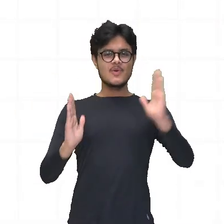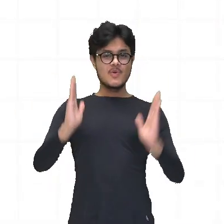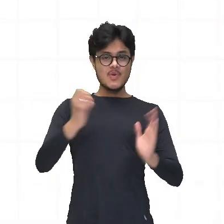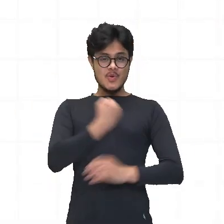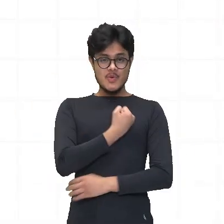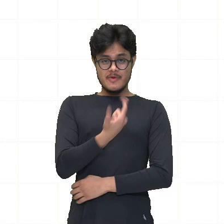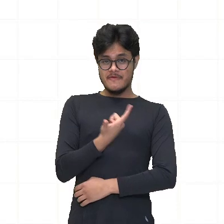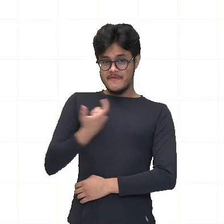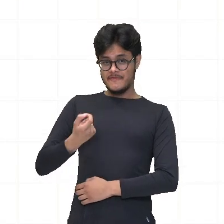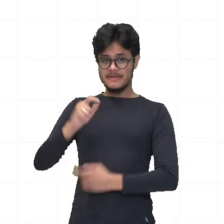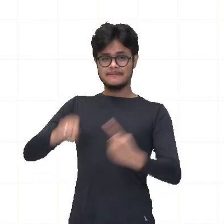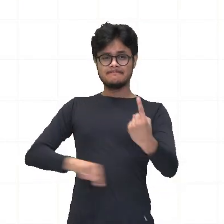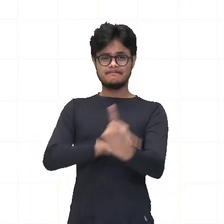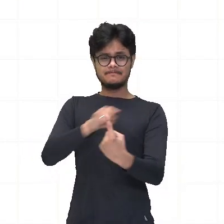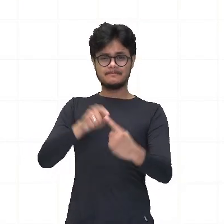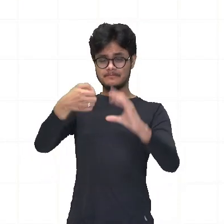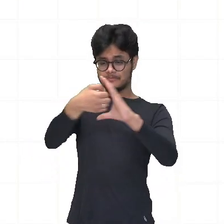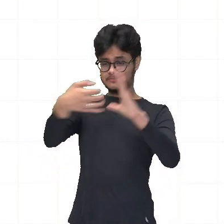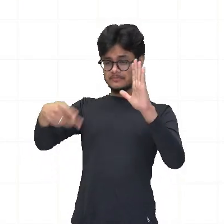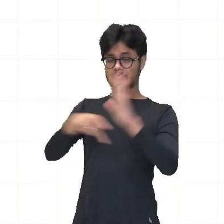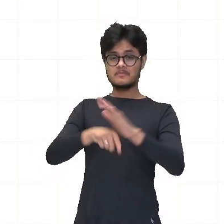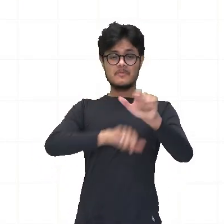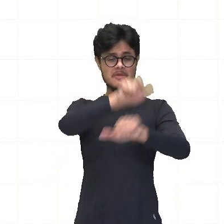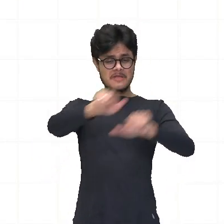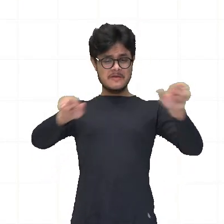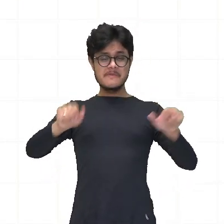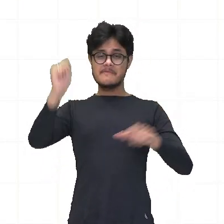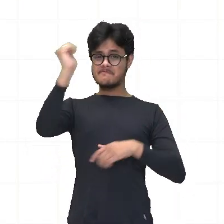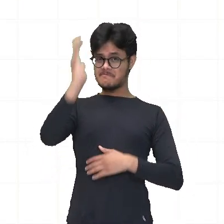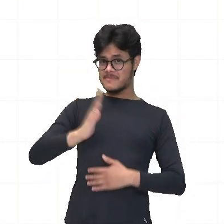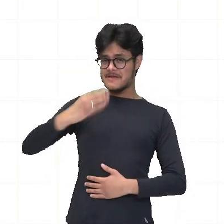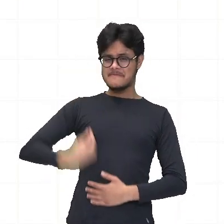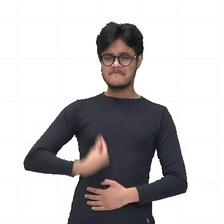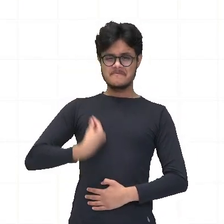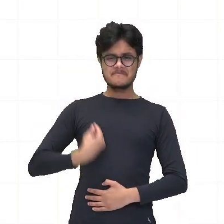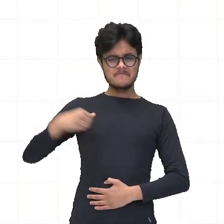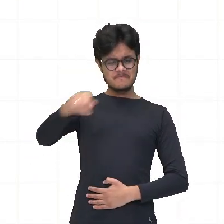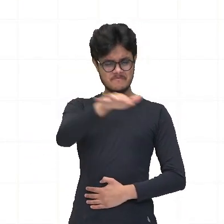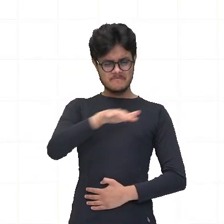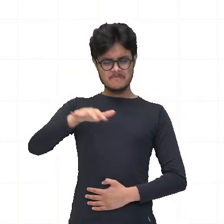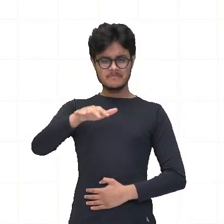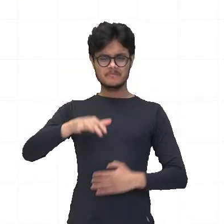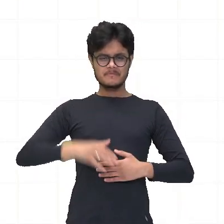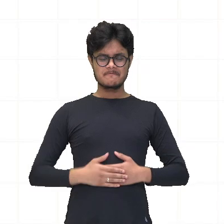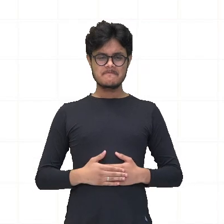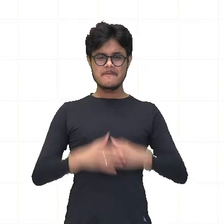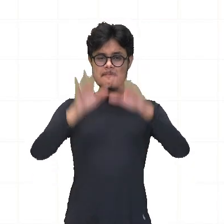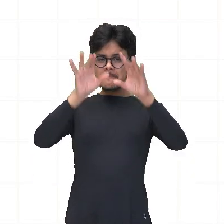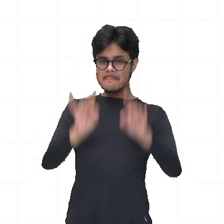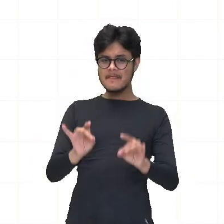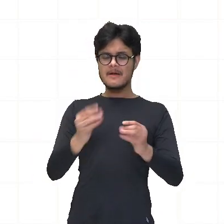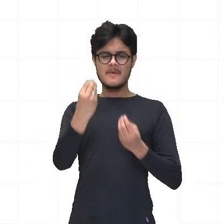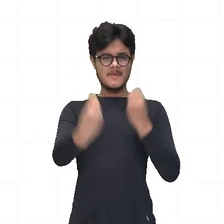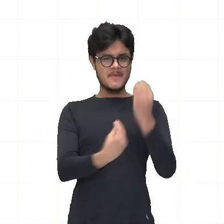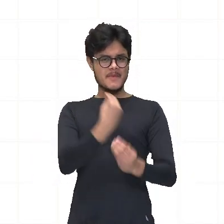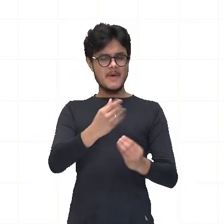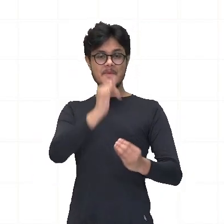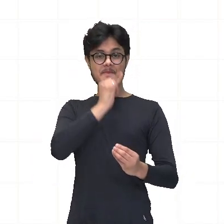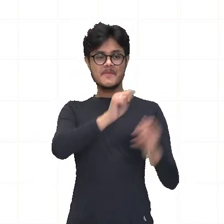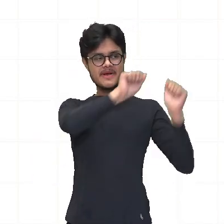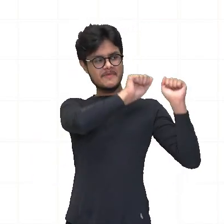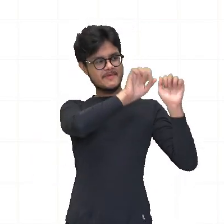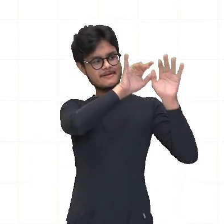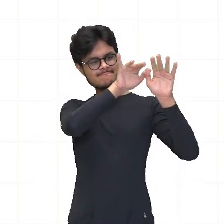com o objeto de conhecimento, características da população brasileira. E o detalhamento, nós iremos